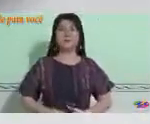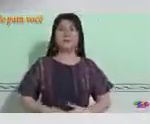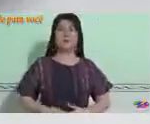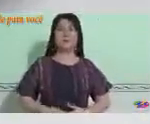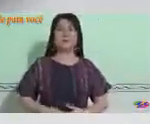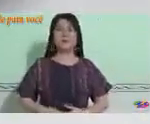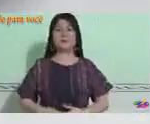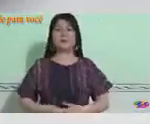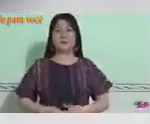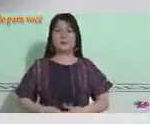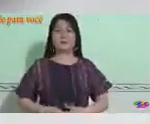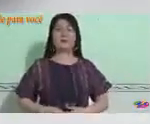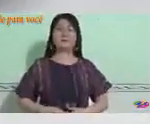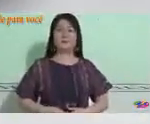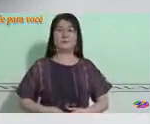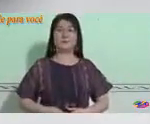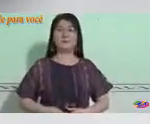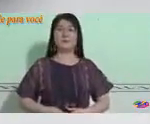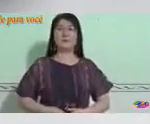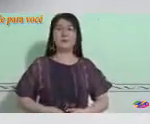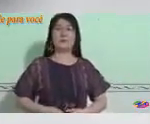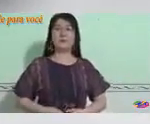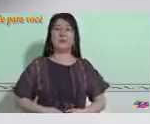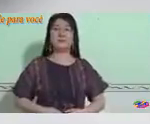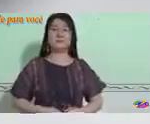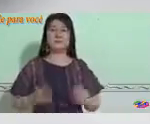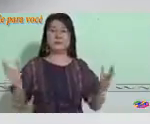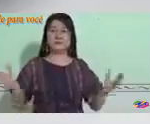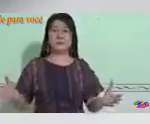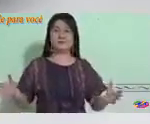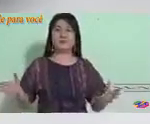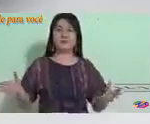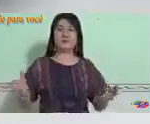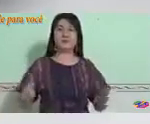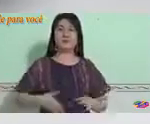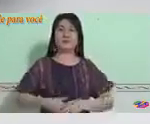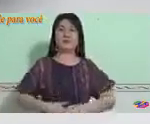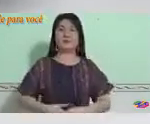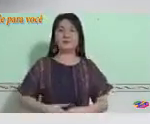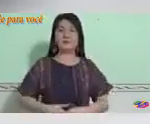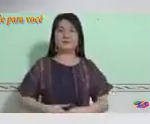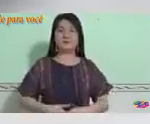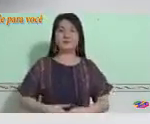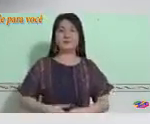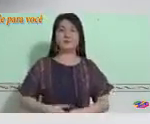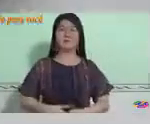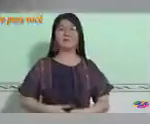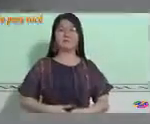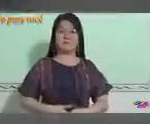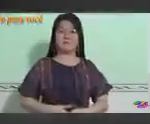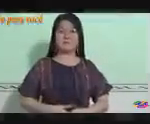O que fazer? Dois pontos. Deve-se aplicar pomadas ou cremes em todo o corpo, contendo permetrina,